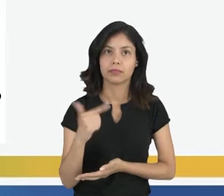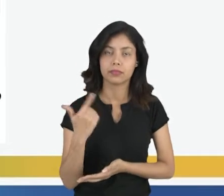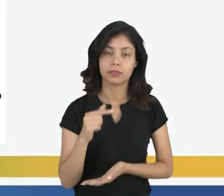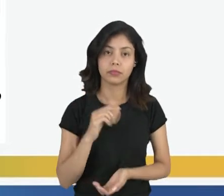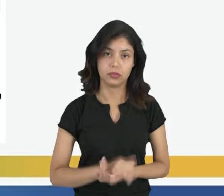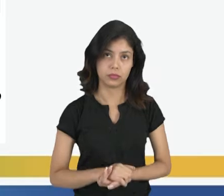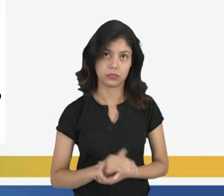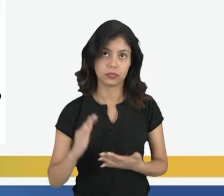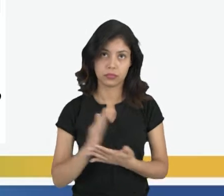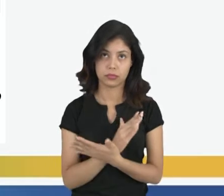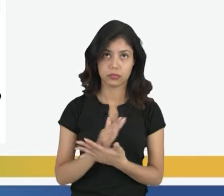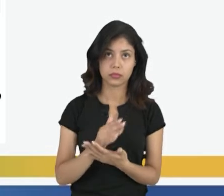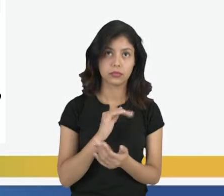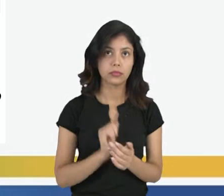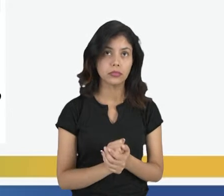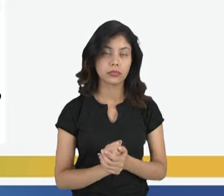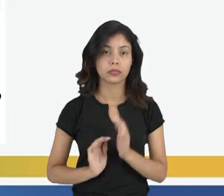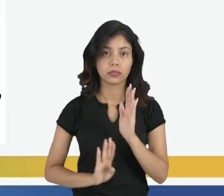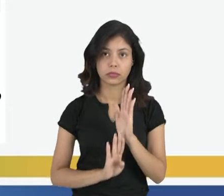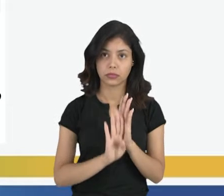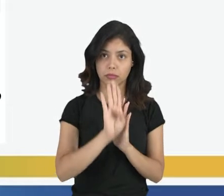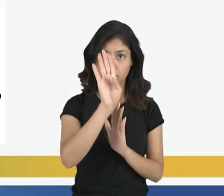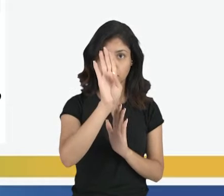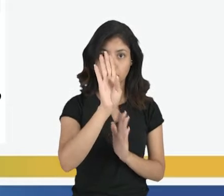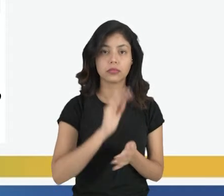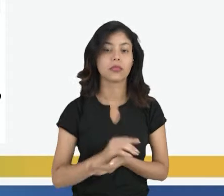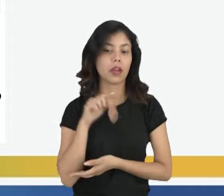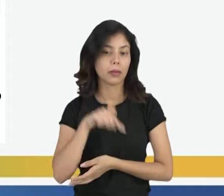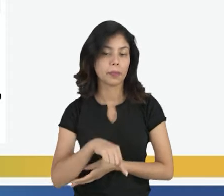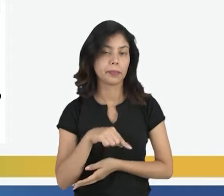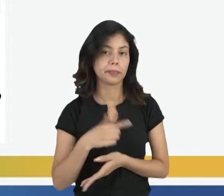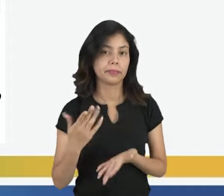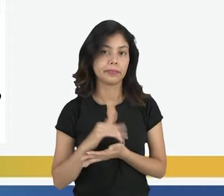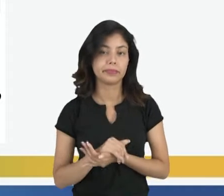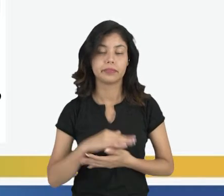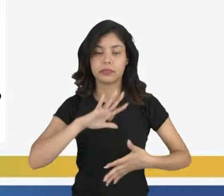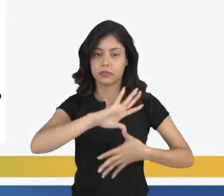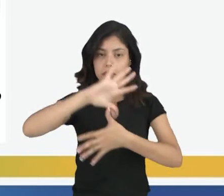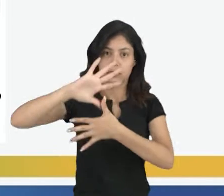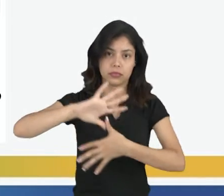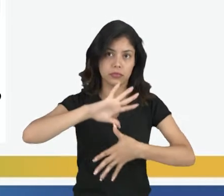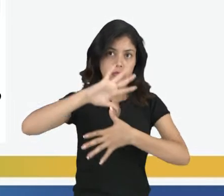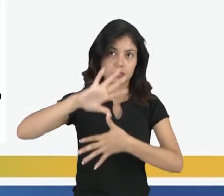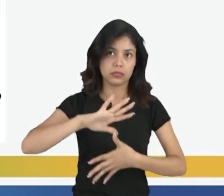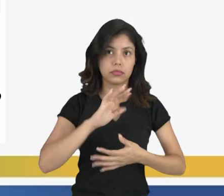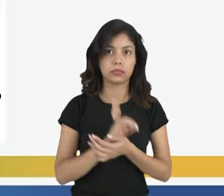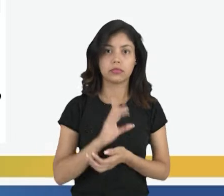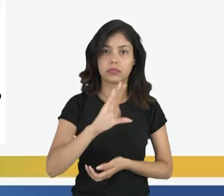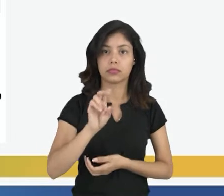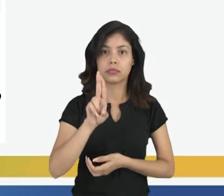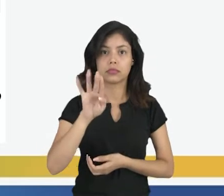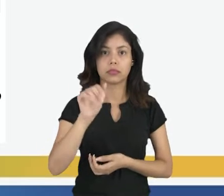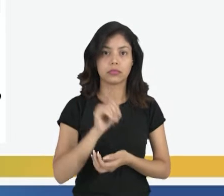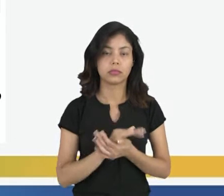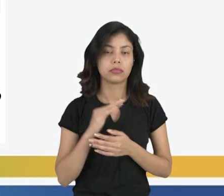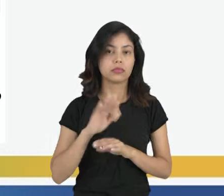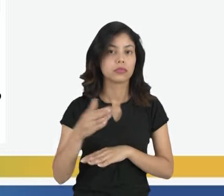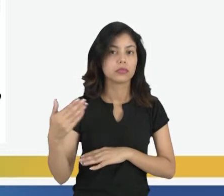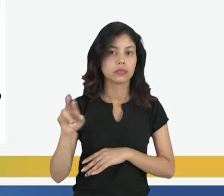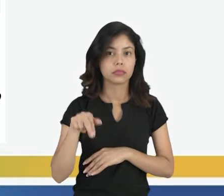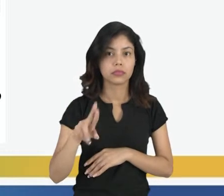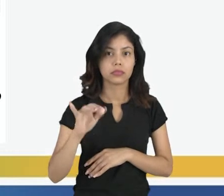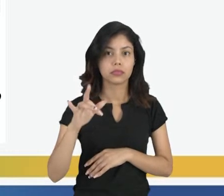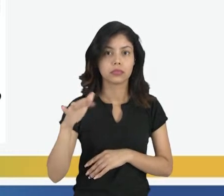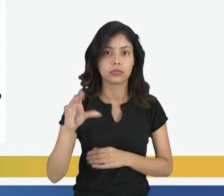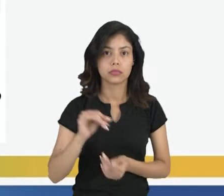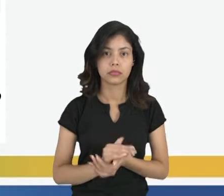lançamento de alguns mísseis, como a gente teve a crise dos mísseis aqui na nossa América Latina, em Cuba, né, quando a União Soviética ela